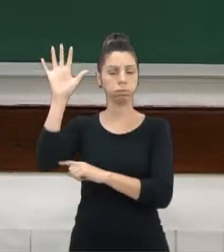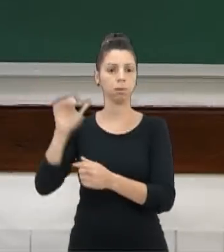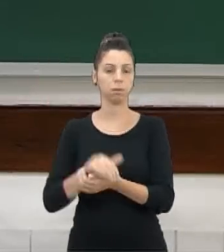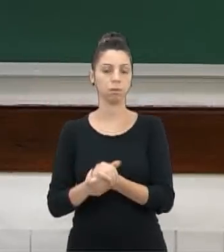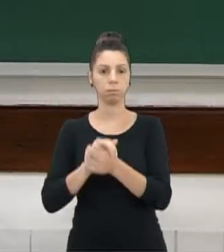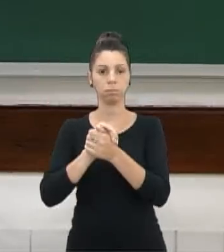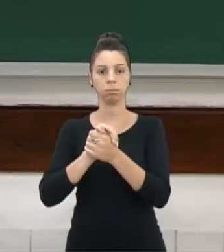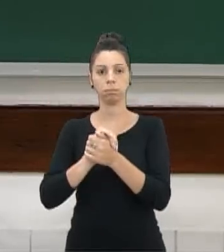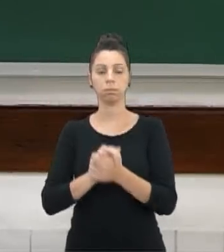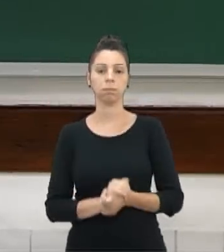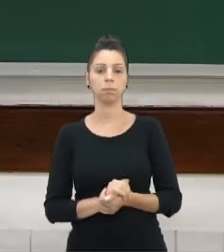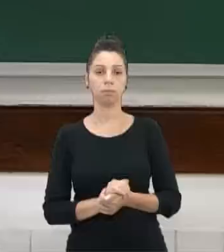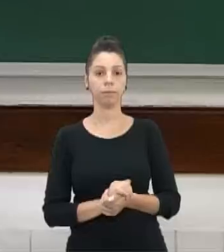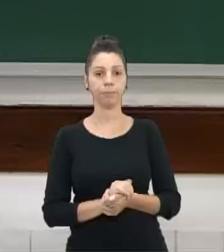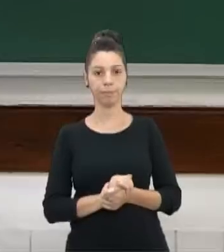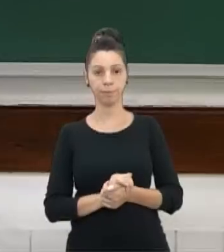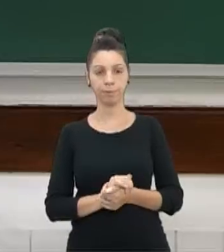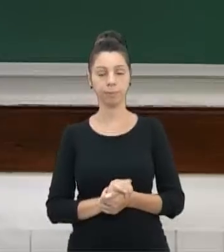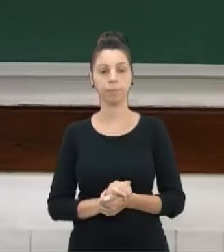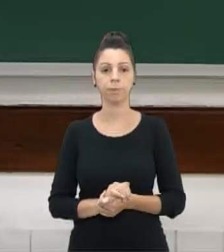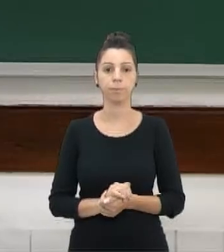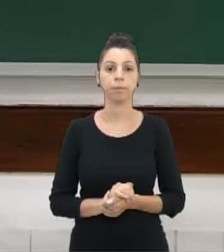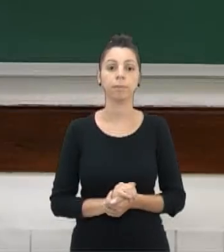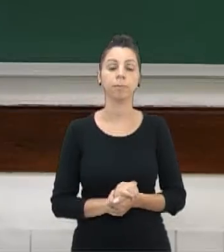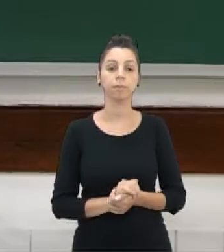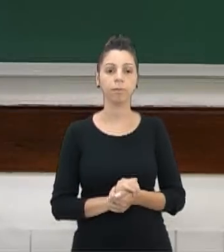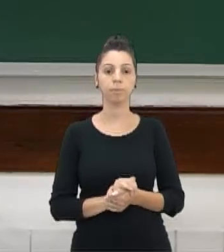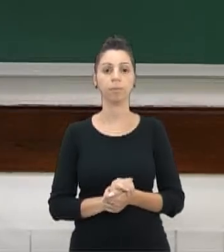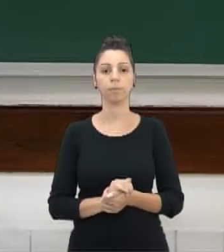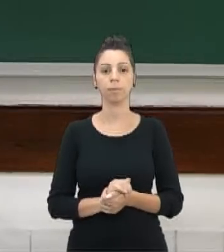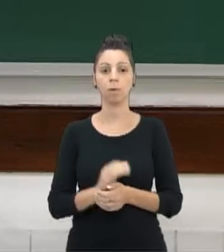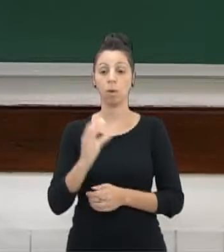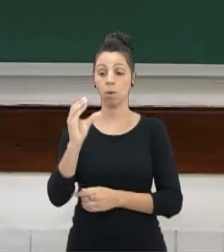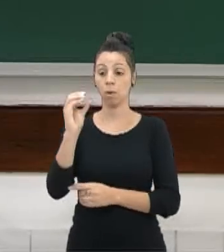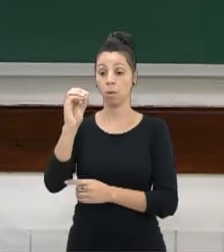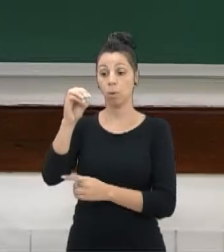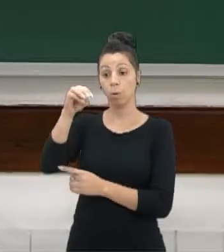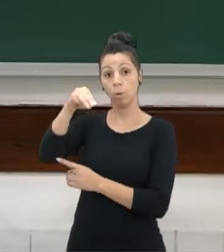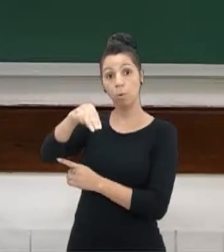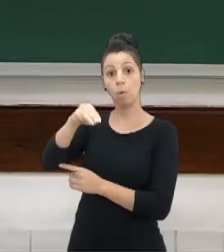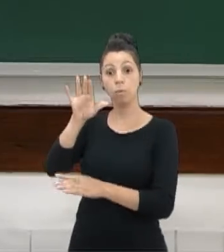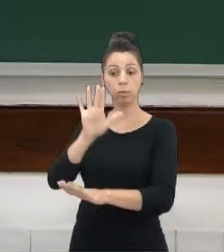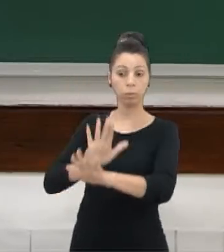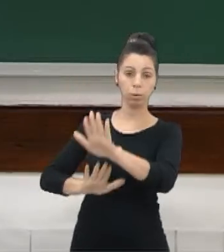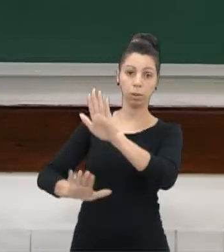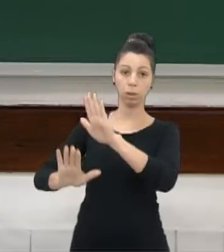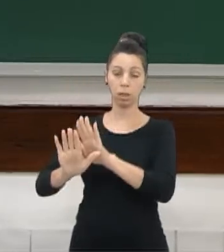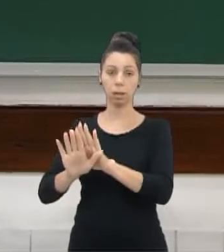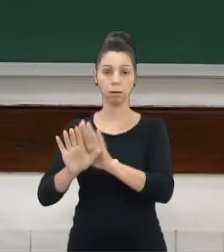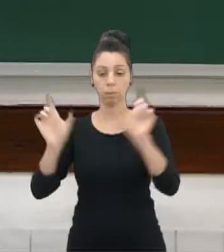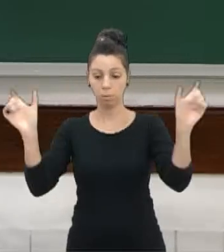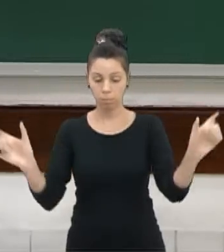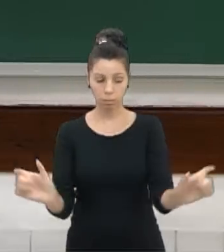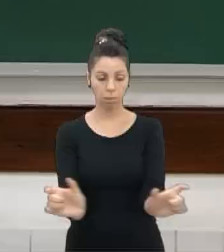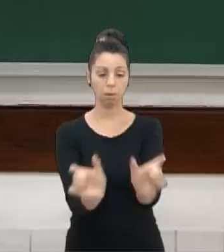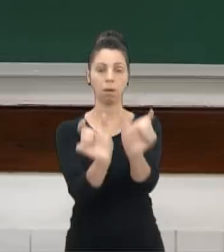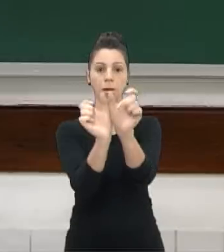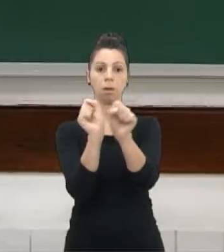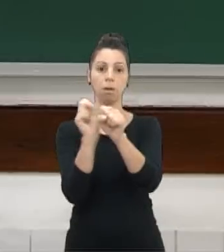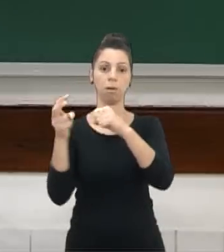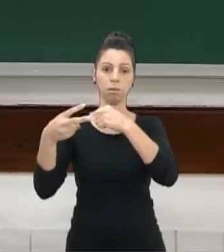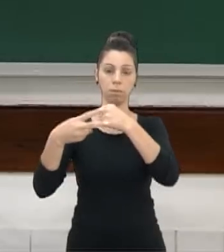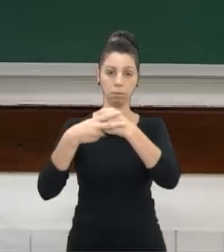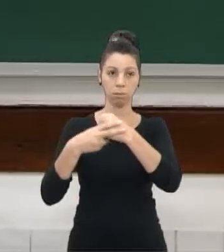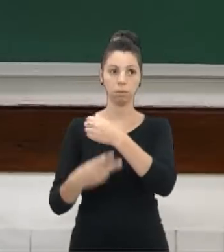da ideia de com cuidado seria uma locução adverbial. Então, veja, duas palavrinhas que dão a ideia de advérbio.